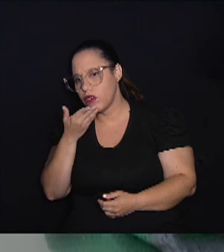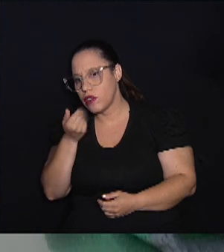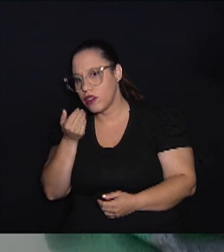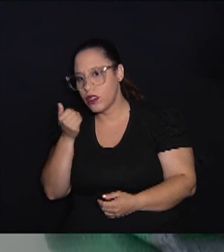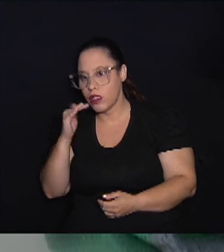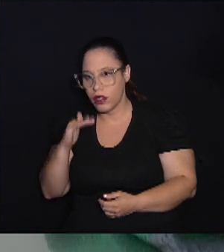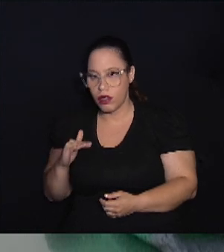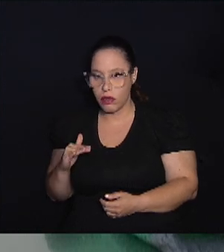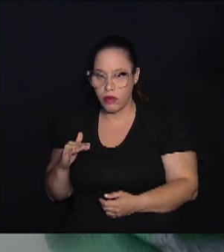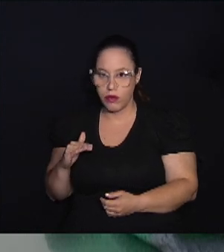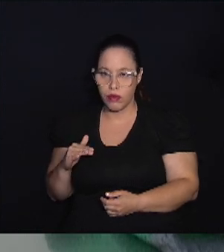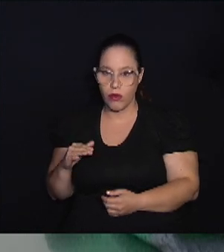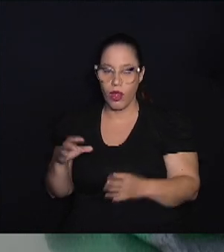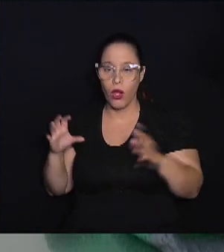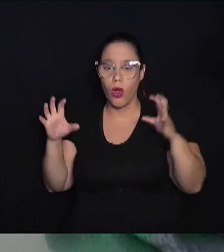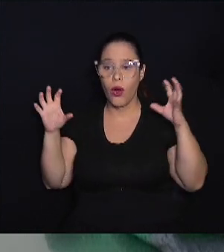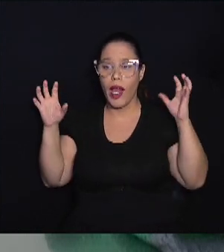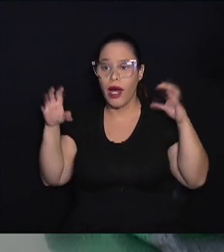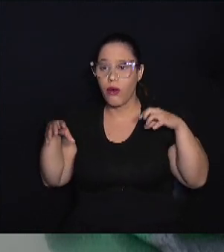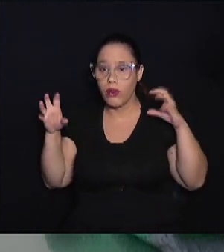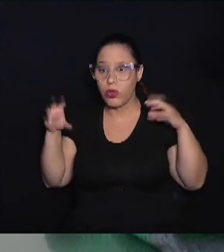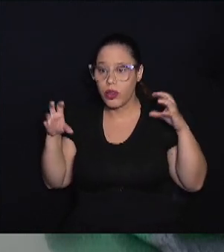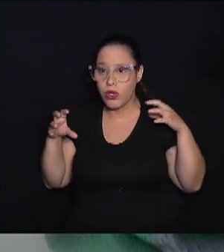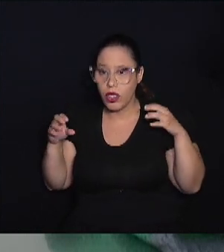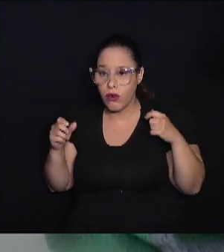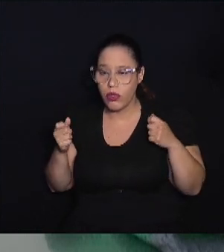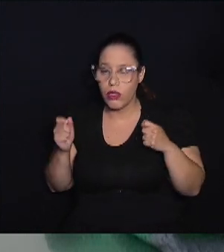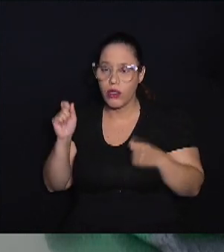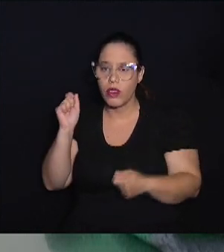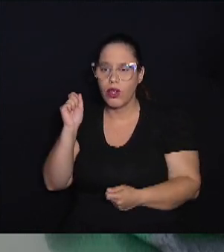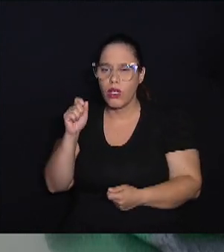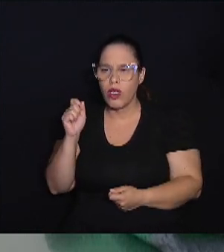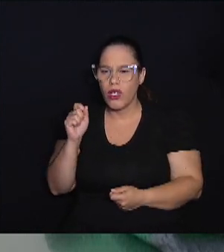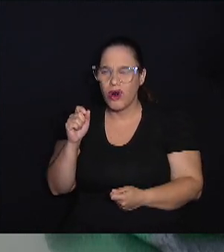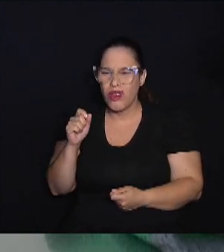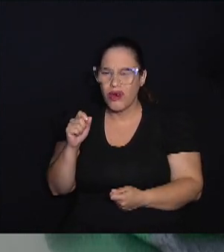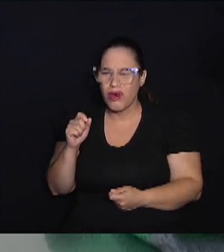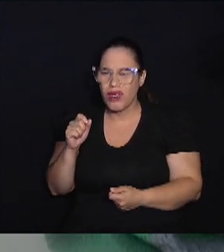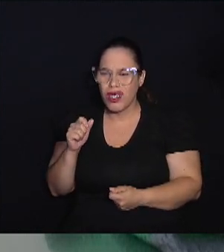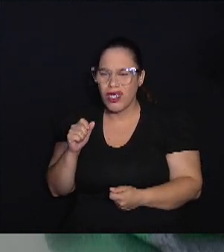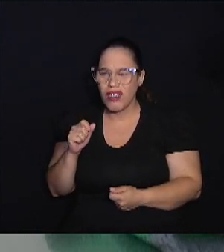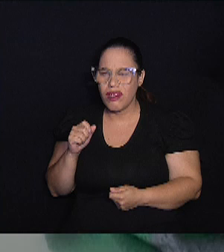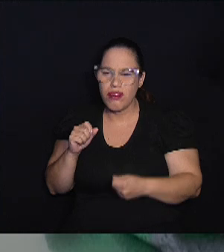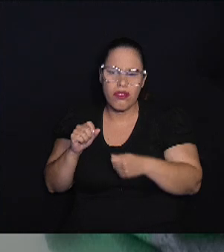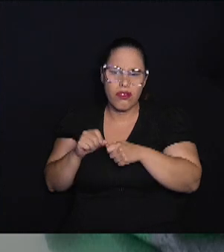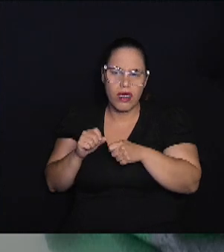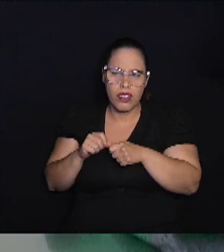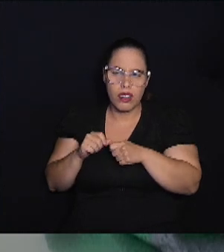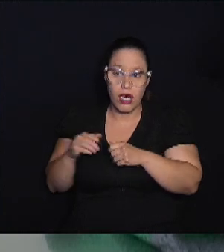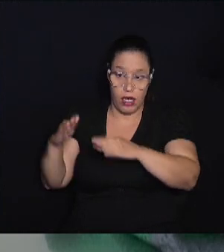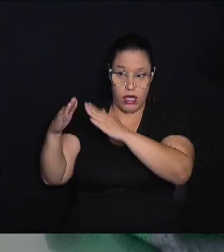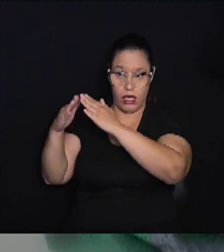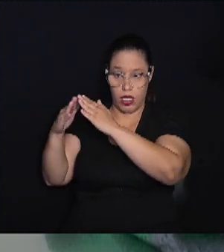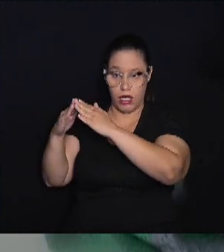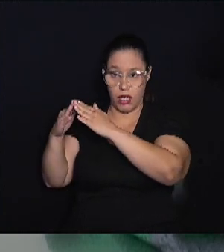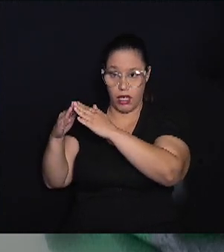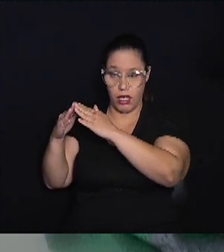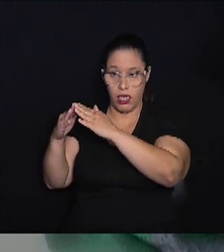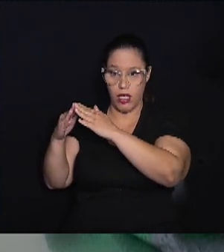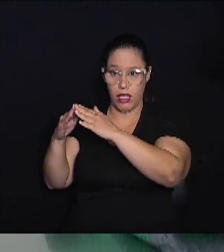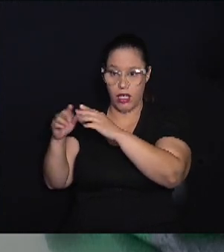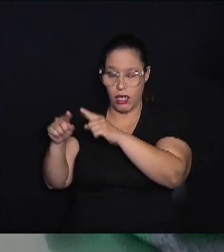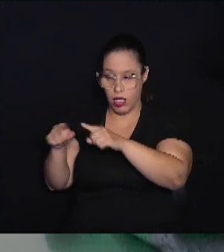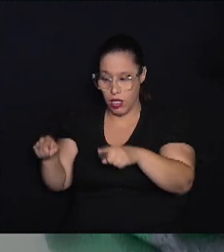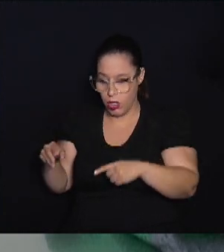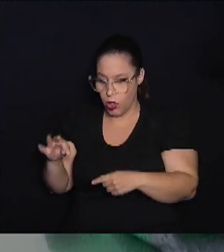capinhas são boas? Qual é a recomendação? Época de frio e chuva, coloca capinha. Qual a recomendação que o tutor tem